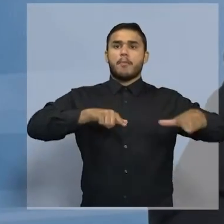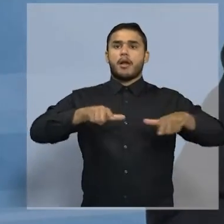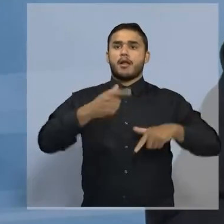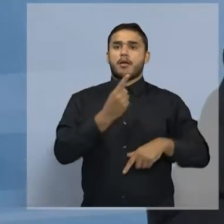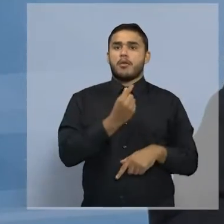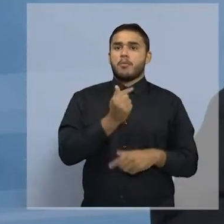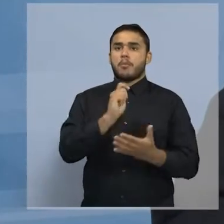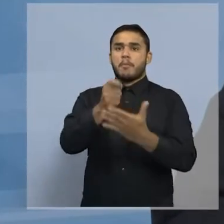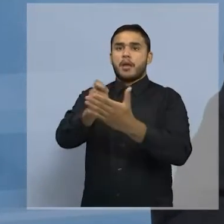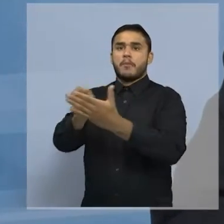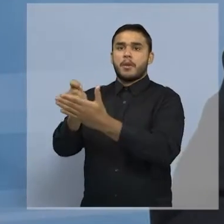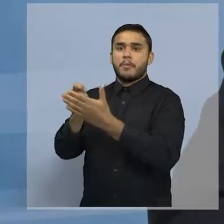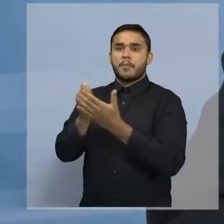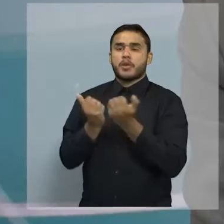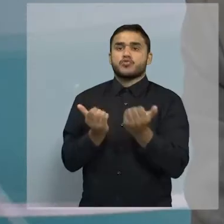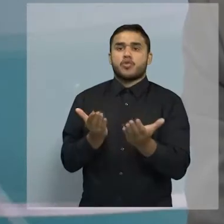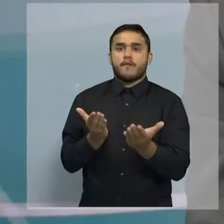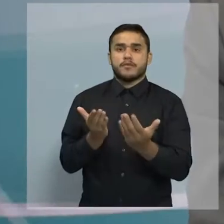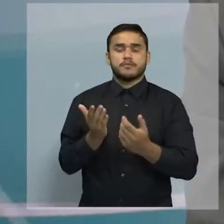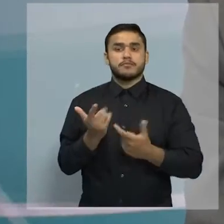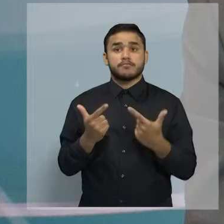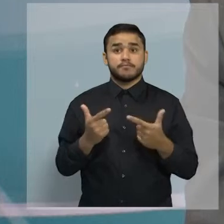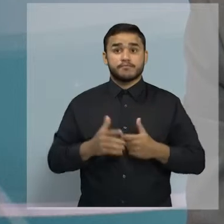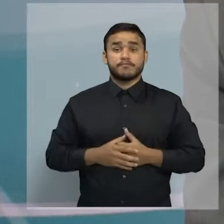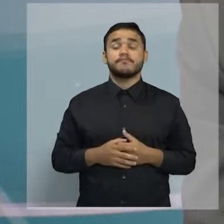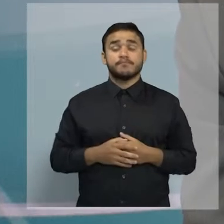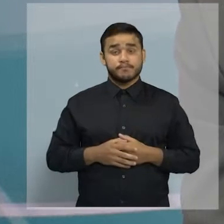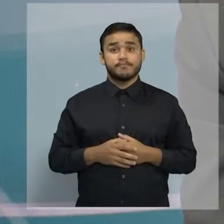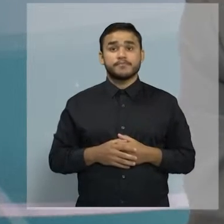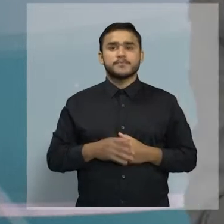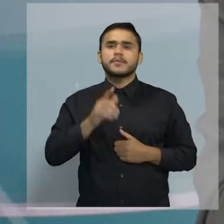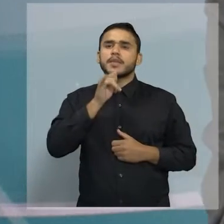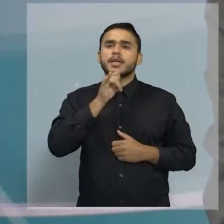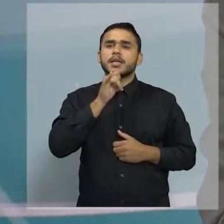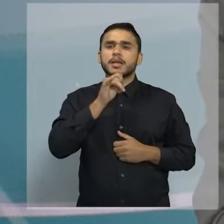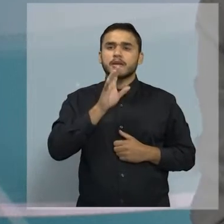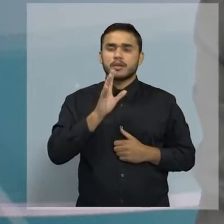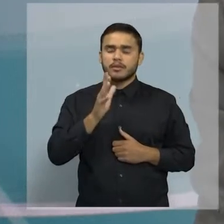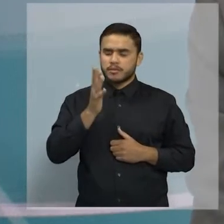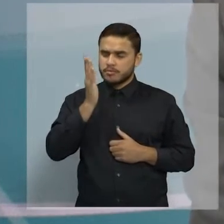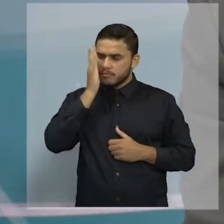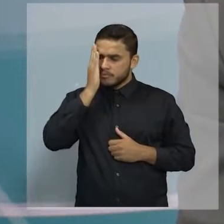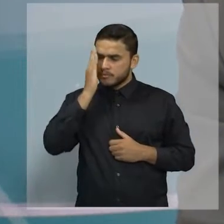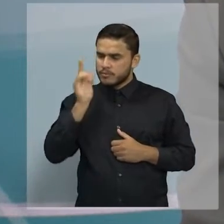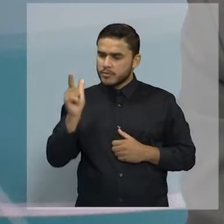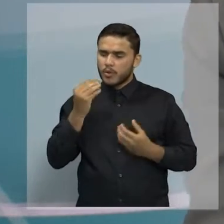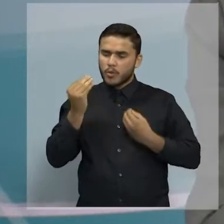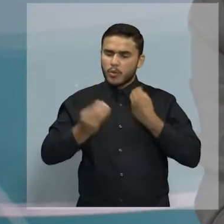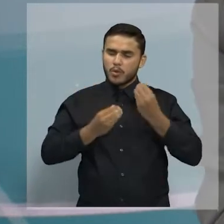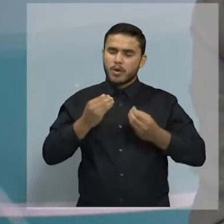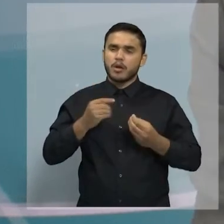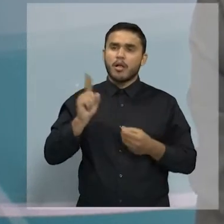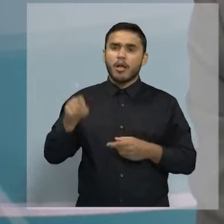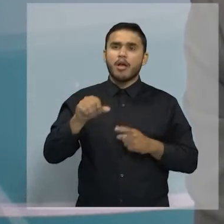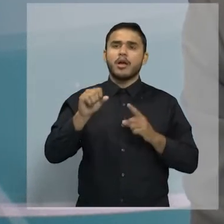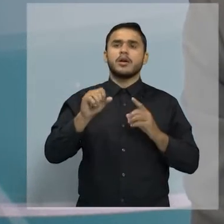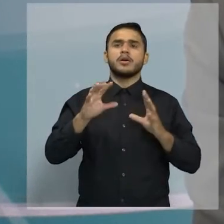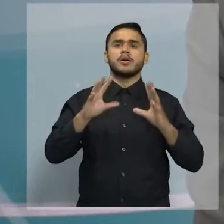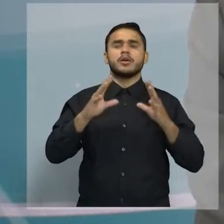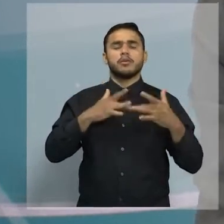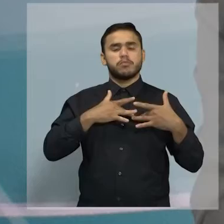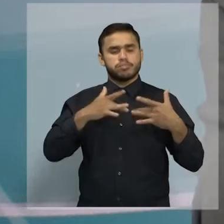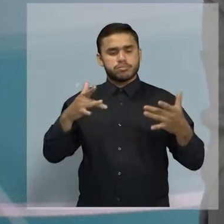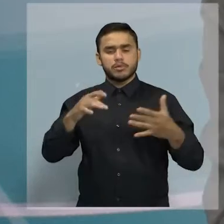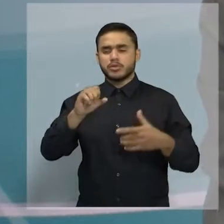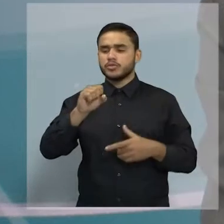princípio. Que é importante a gente discutir o seu modelo atual, porque se ele fere a ideia da solidariedade de forma muito forte,